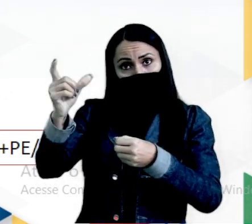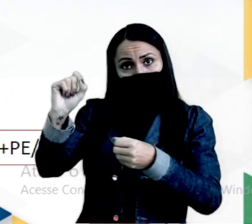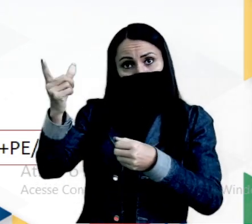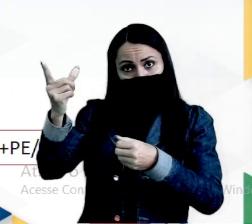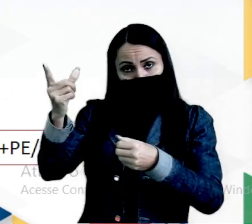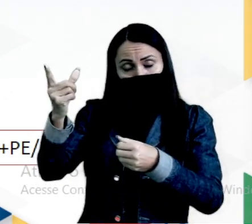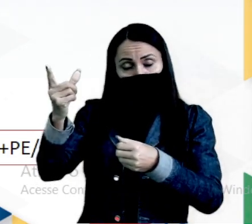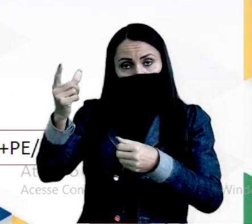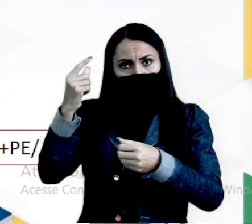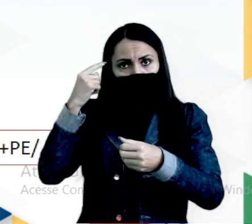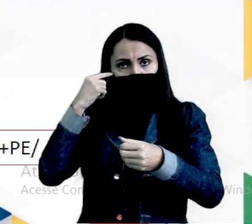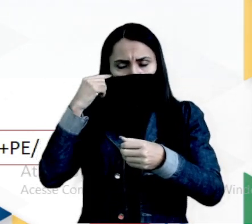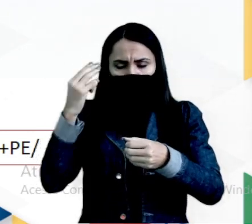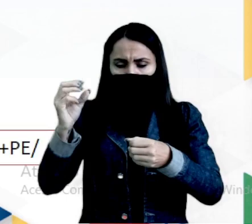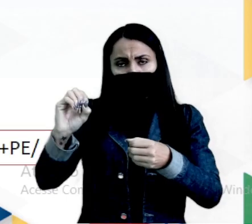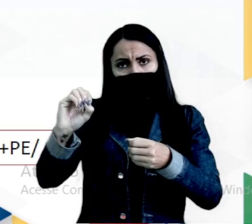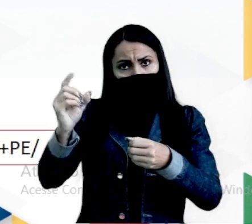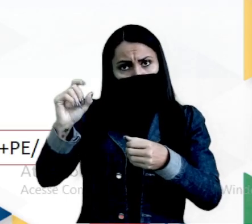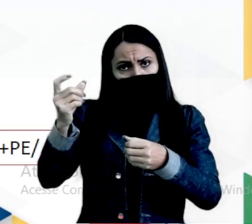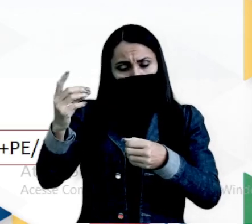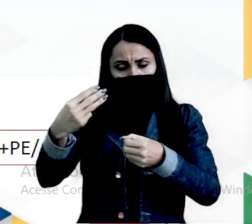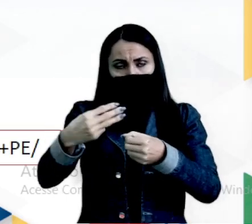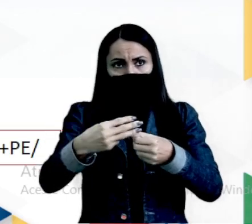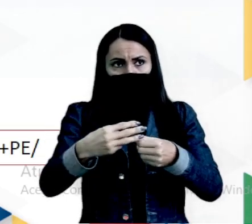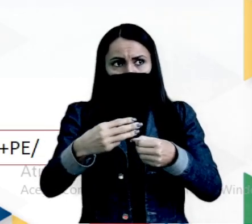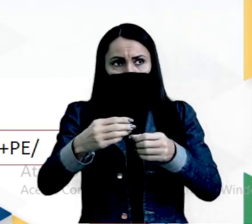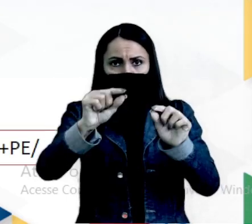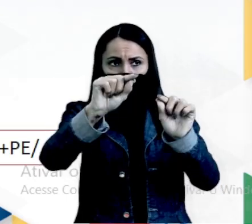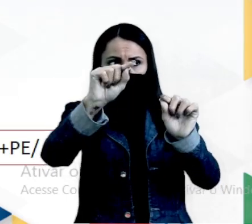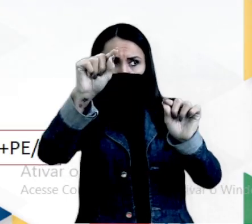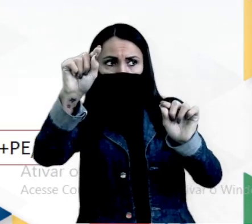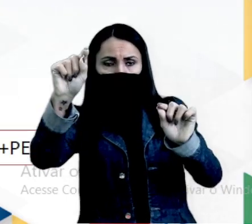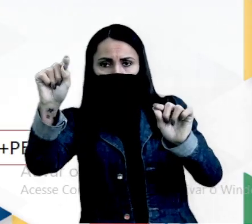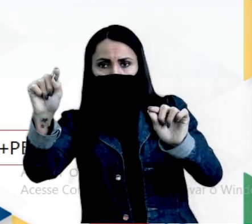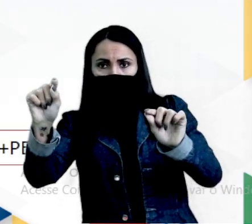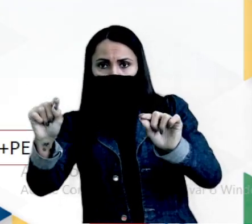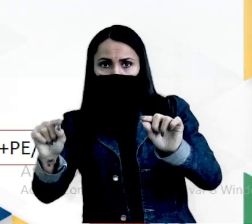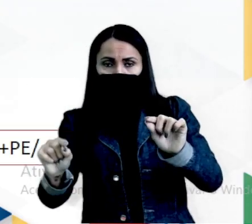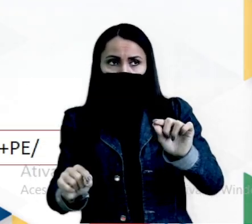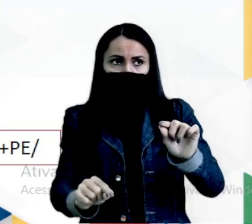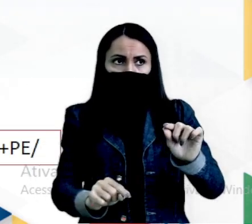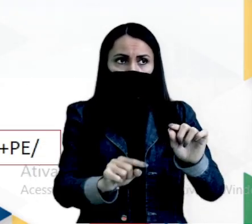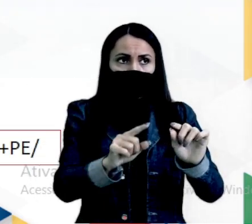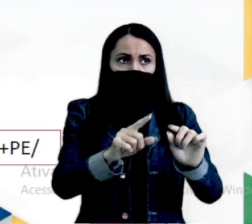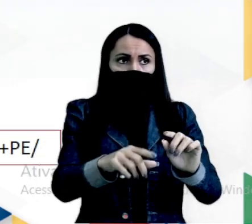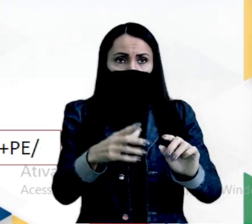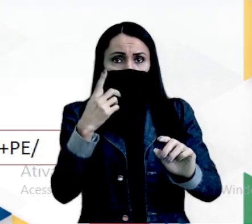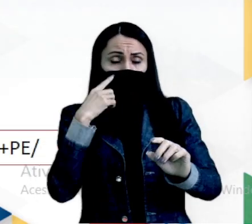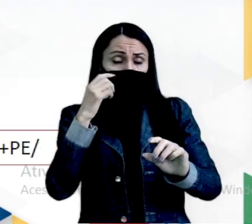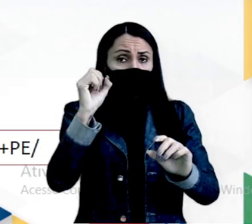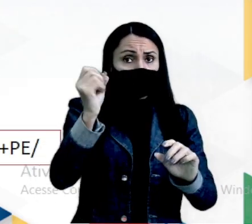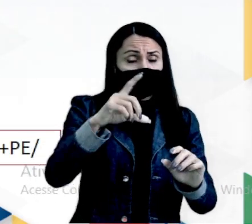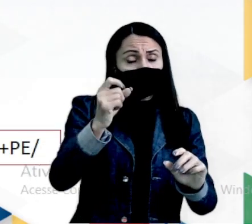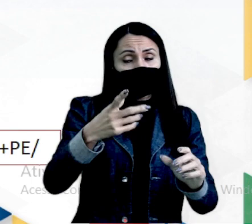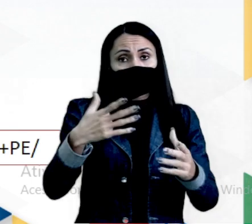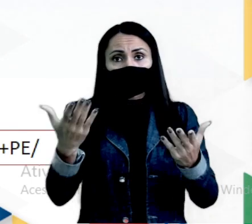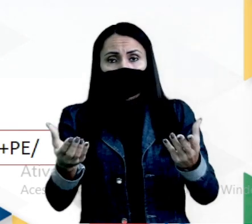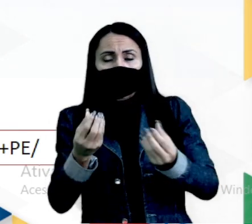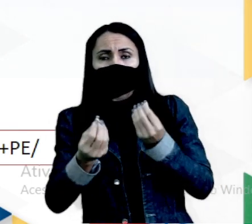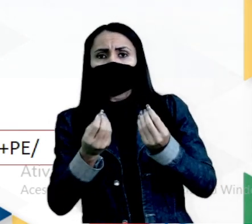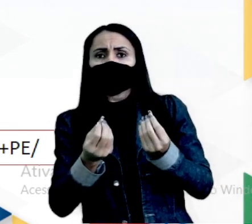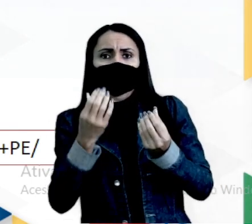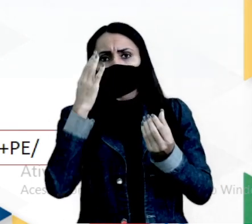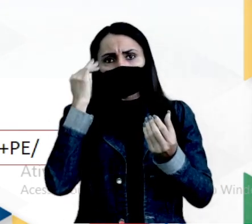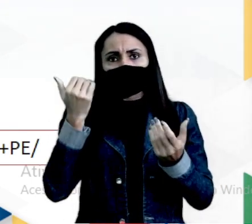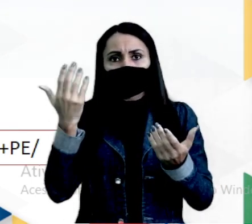tá? Então, quem mora no município de Olinda, ele tem um contorno. E aí você diz, não estou mais em Olinda ou estou em Olinda. Como é que eu vou